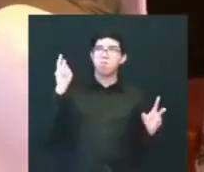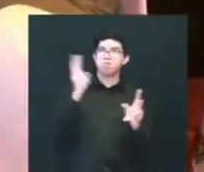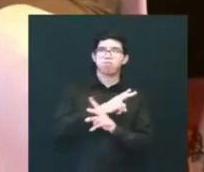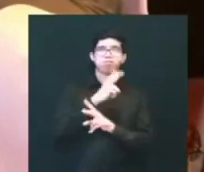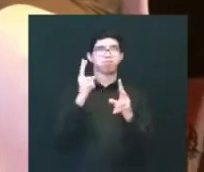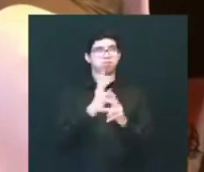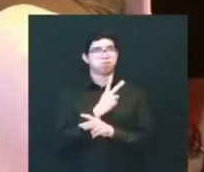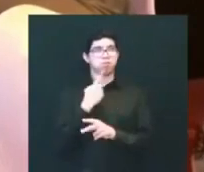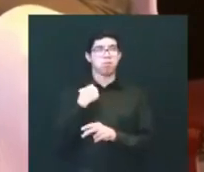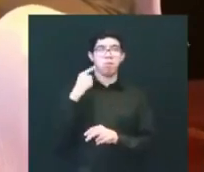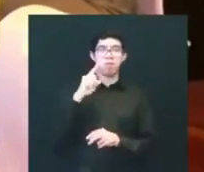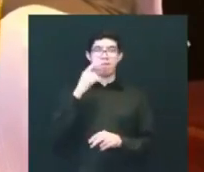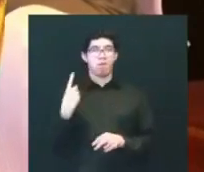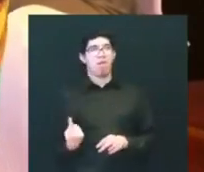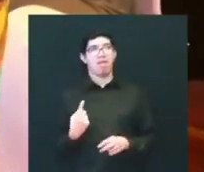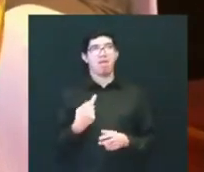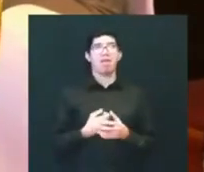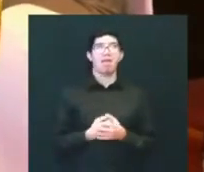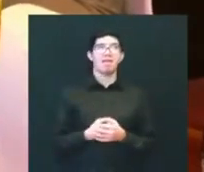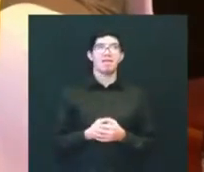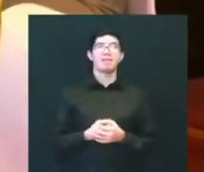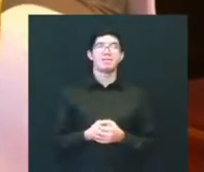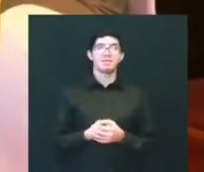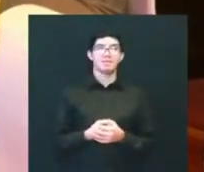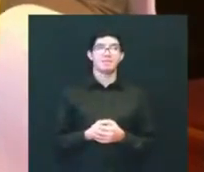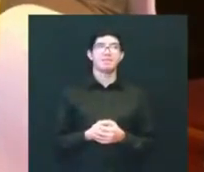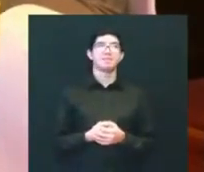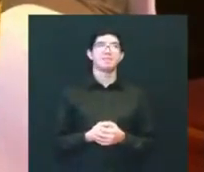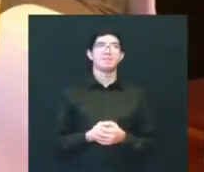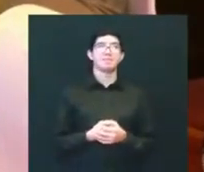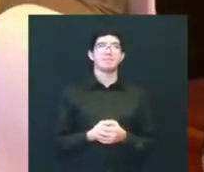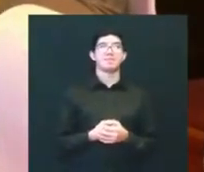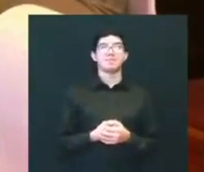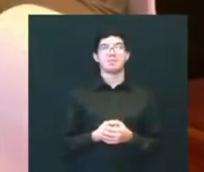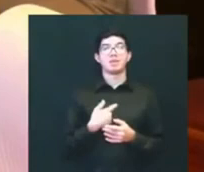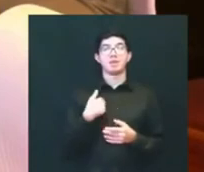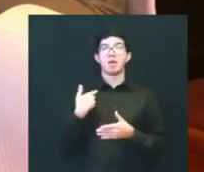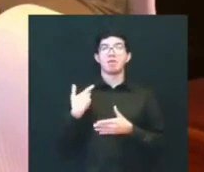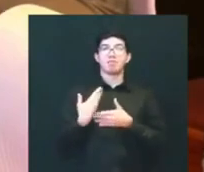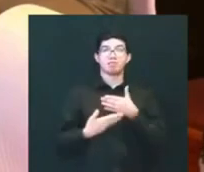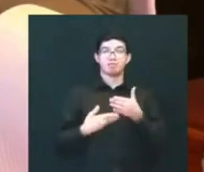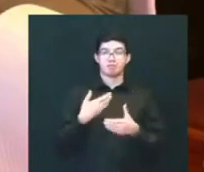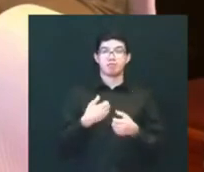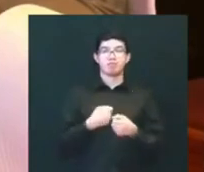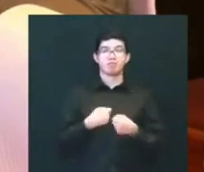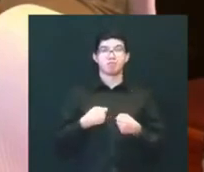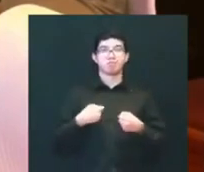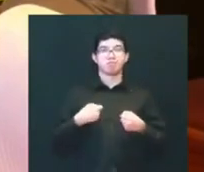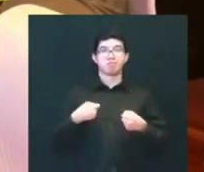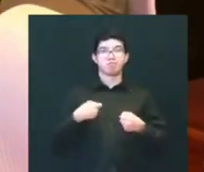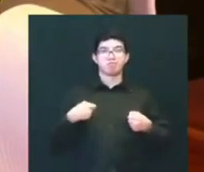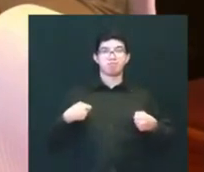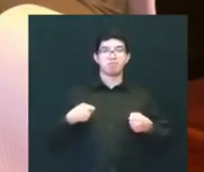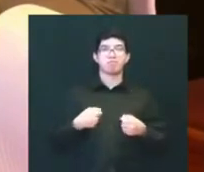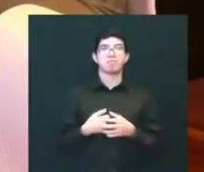gente ganhou um certo ganho de peso. Eu ganhei peso, mas eu acredito que esse peso não